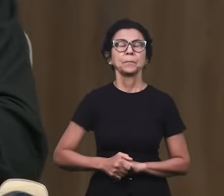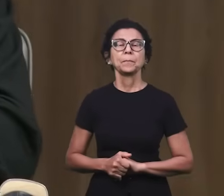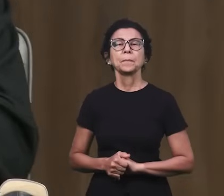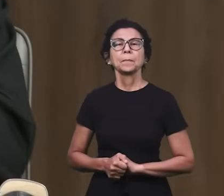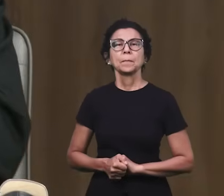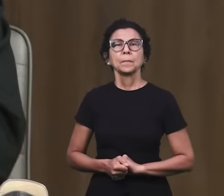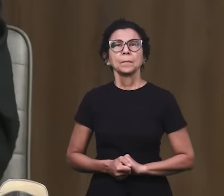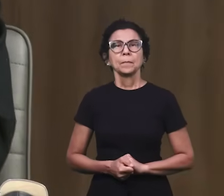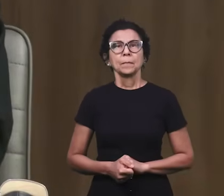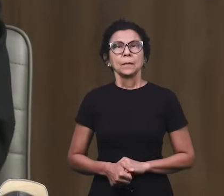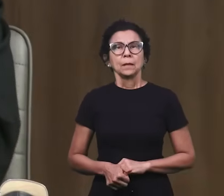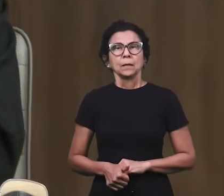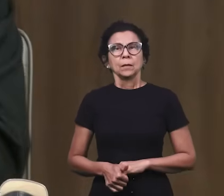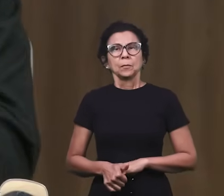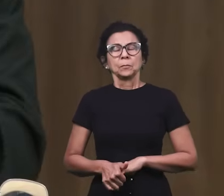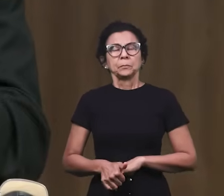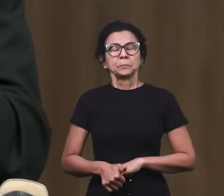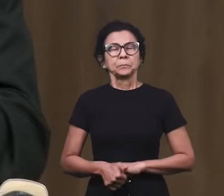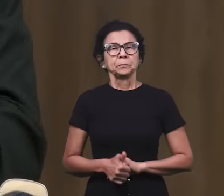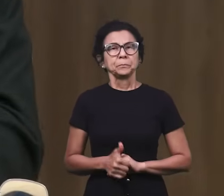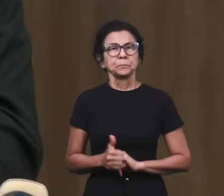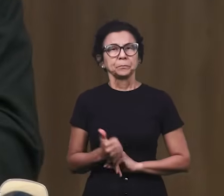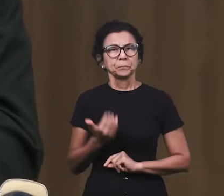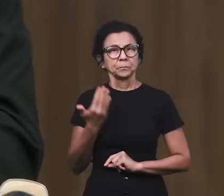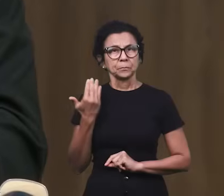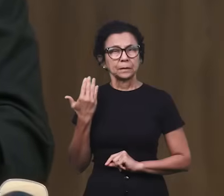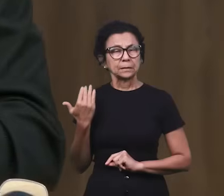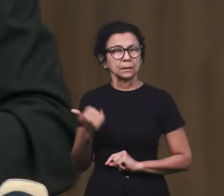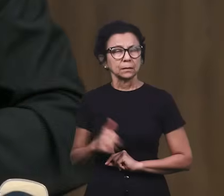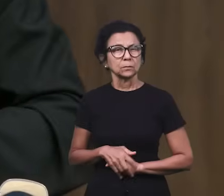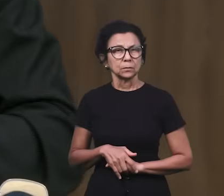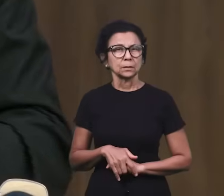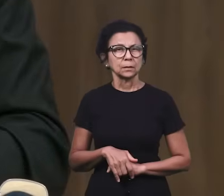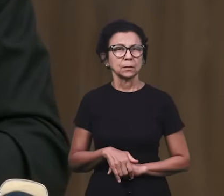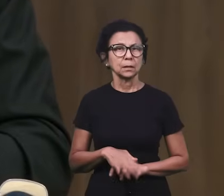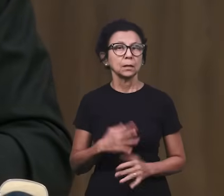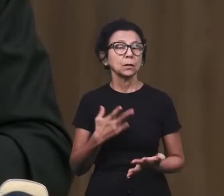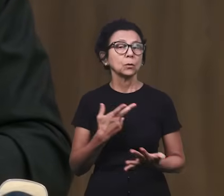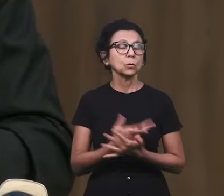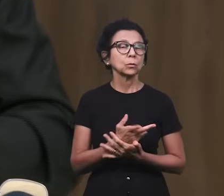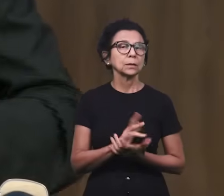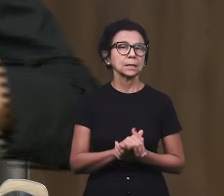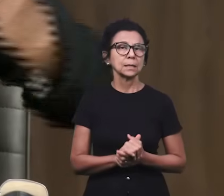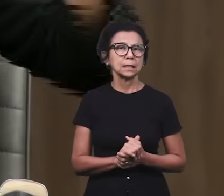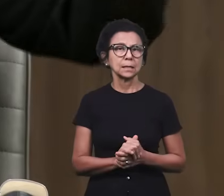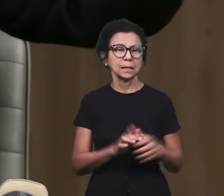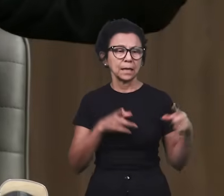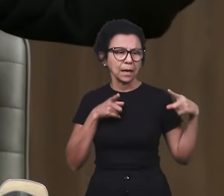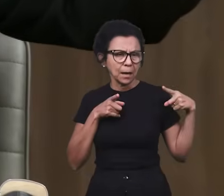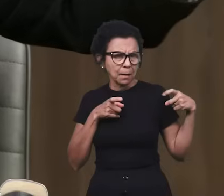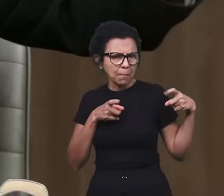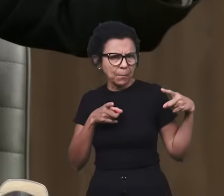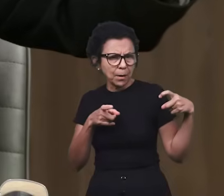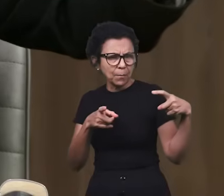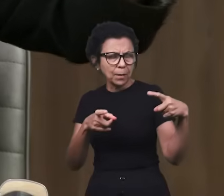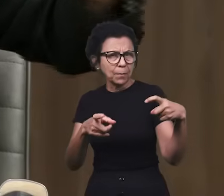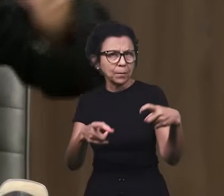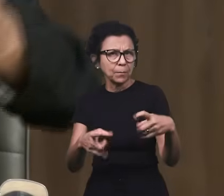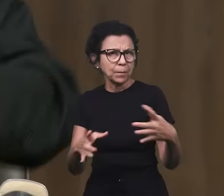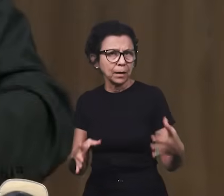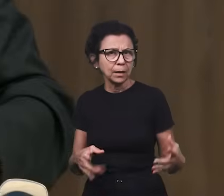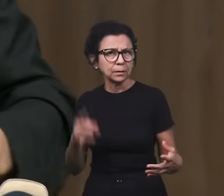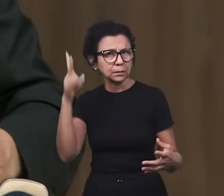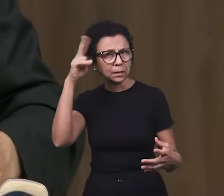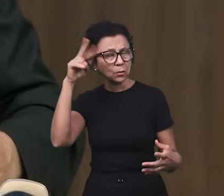podia entrar nessa área agora, para tentar encerrar cada nosso tempo, onde é que o ataque vinha? O ataque não é vindo pela frente. Exato. Se você